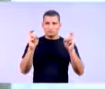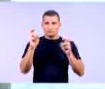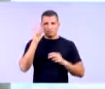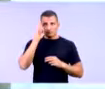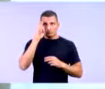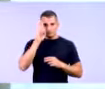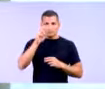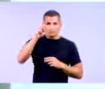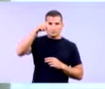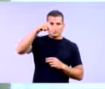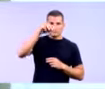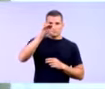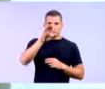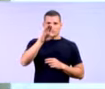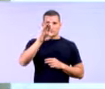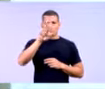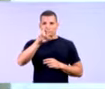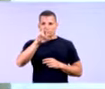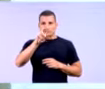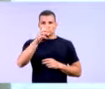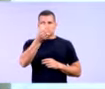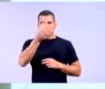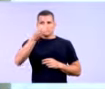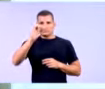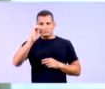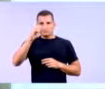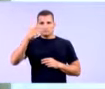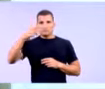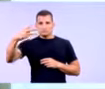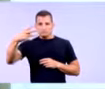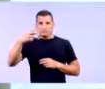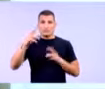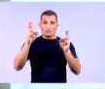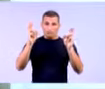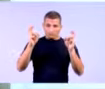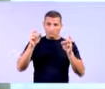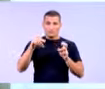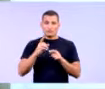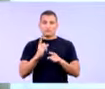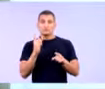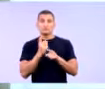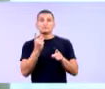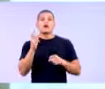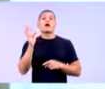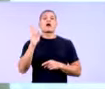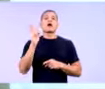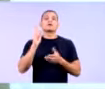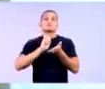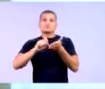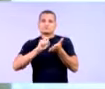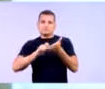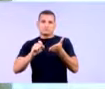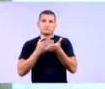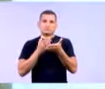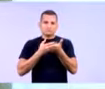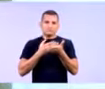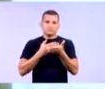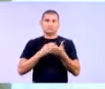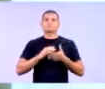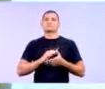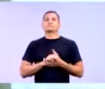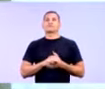a NBR 6023. A referência, ela serve para identificar o autor e a obra consultada. Então,